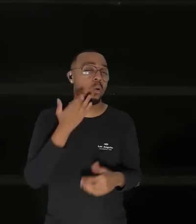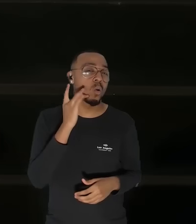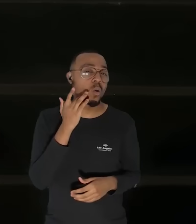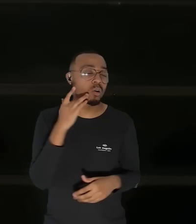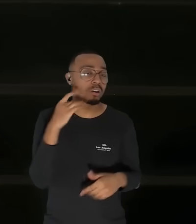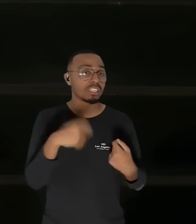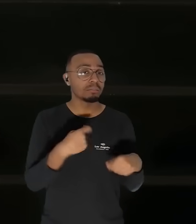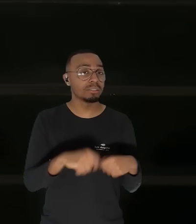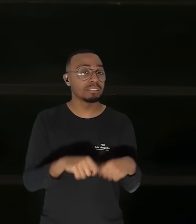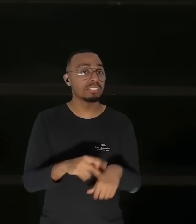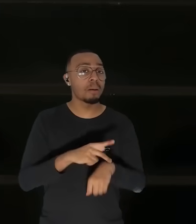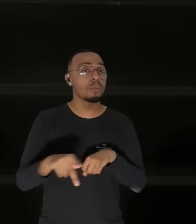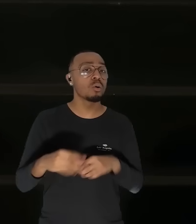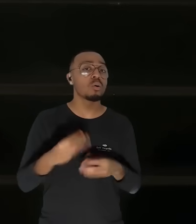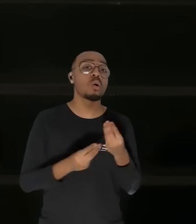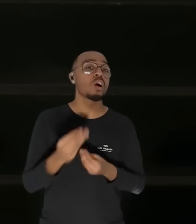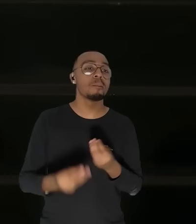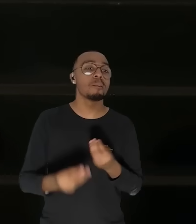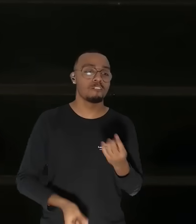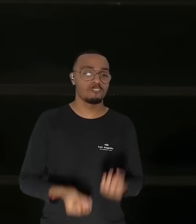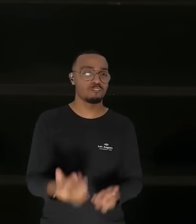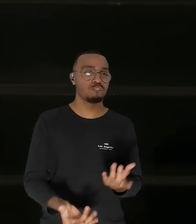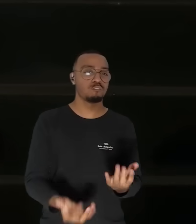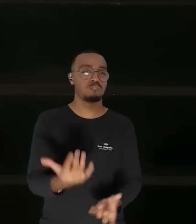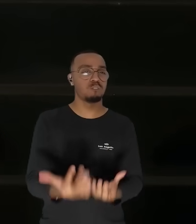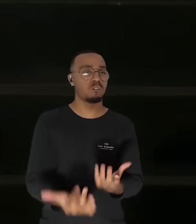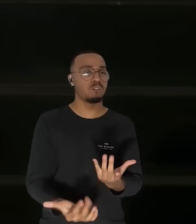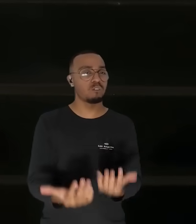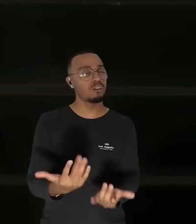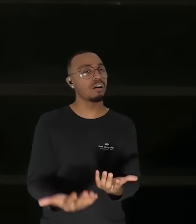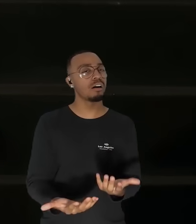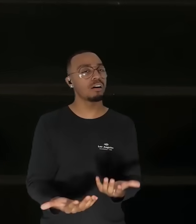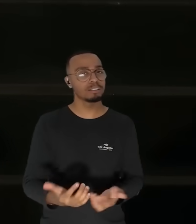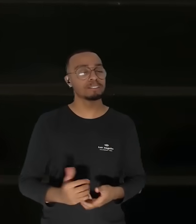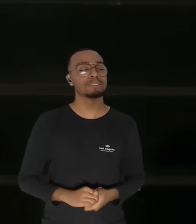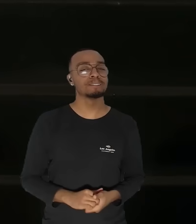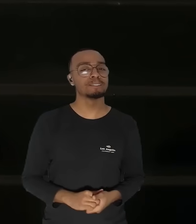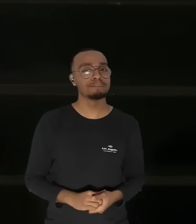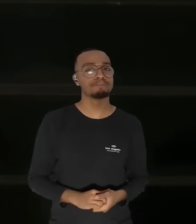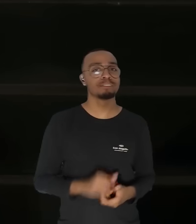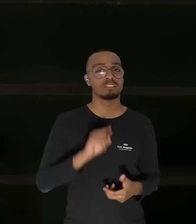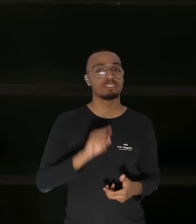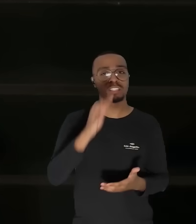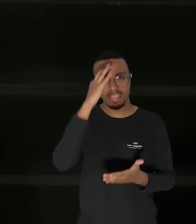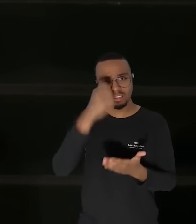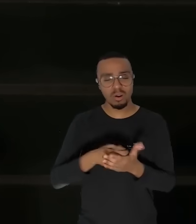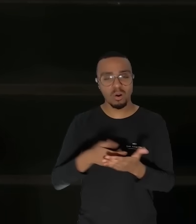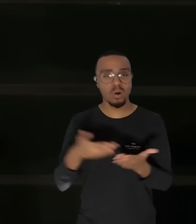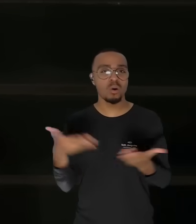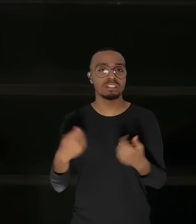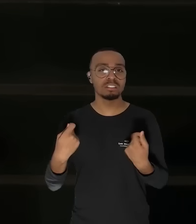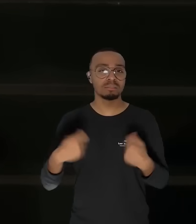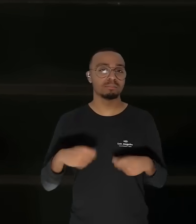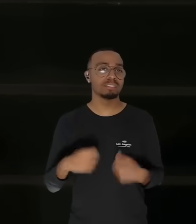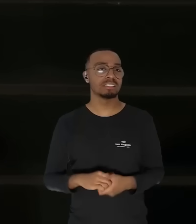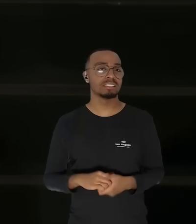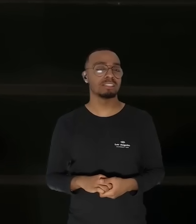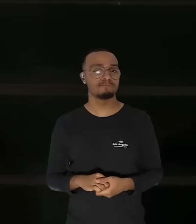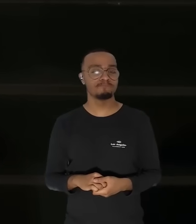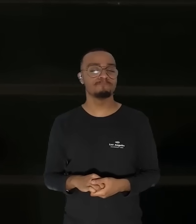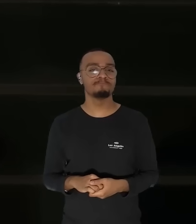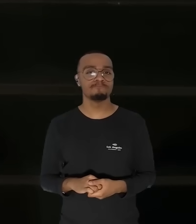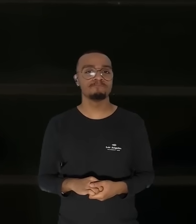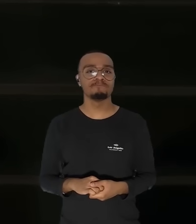E você tem hoje uma decisão a tomar. Você que está aqui dizendo, pastor, o que eu estou vivendo,